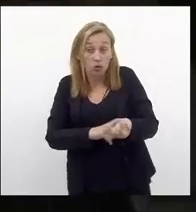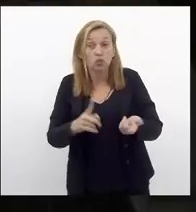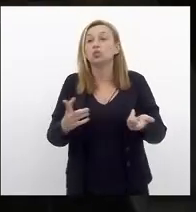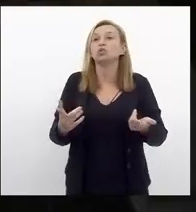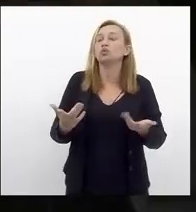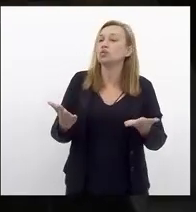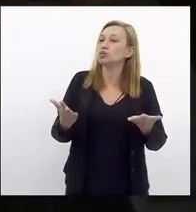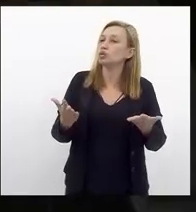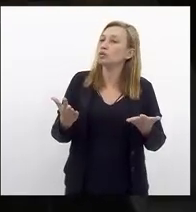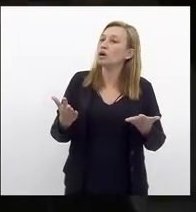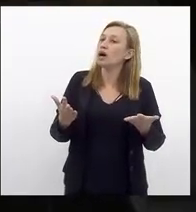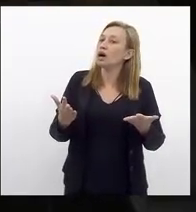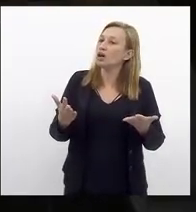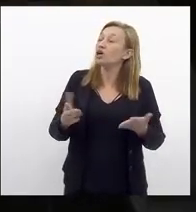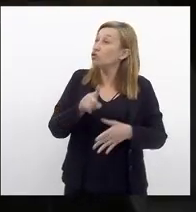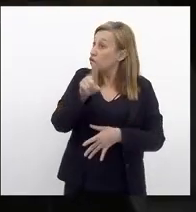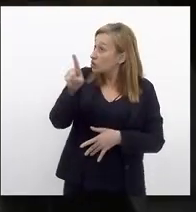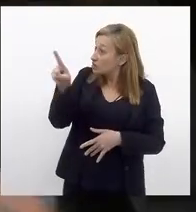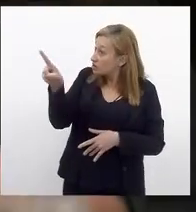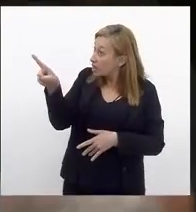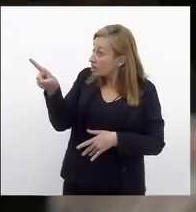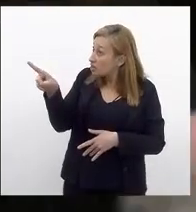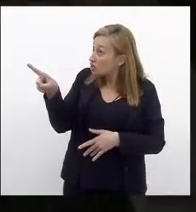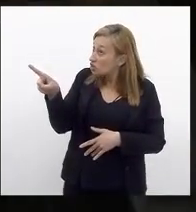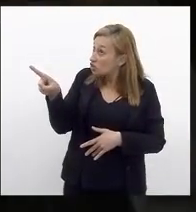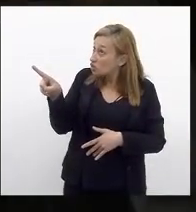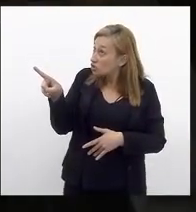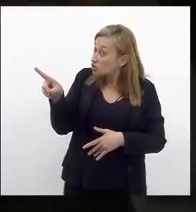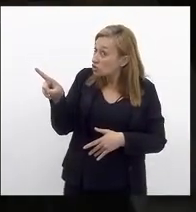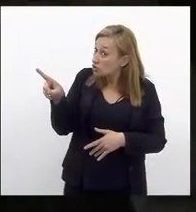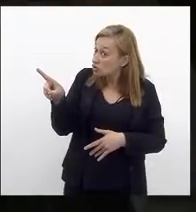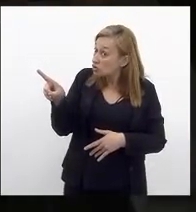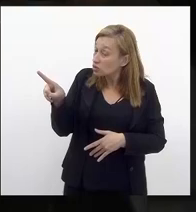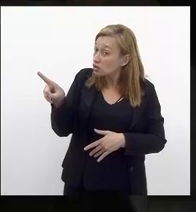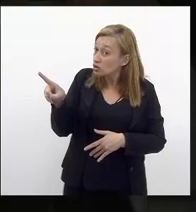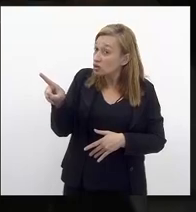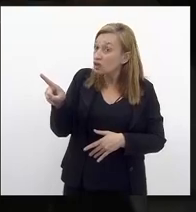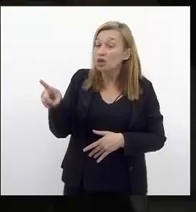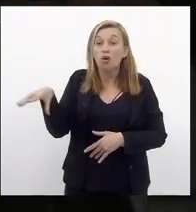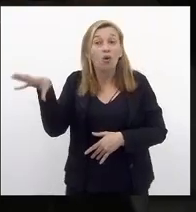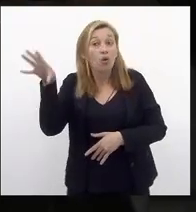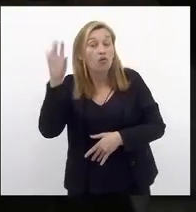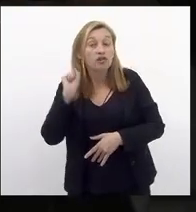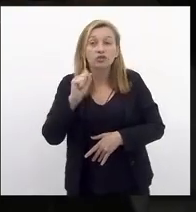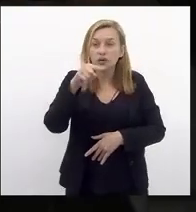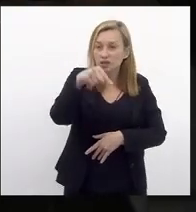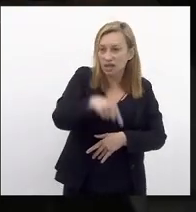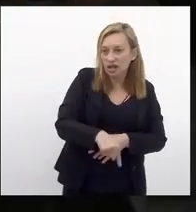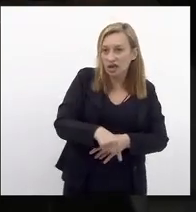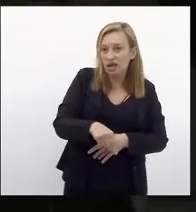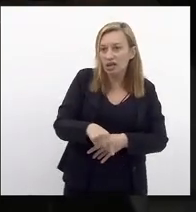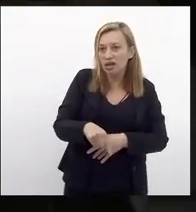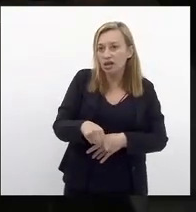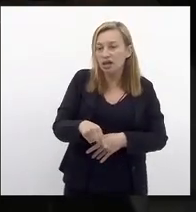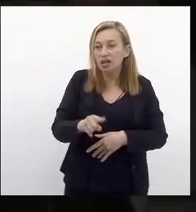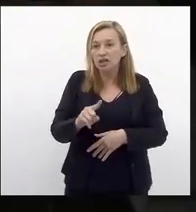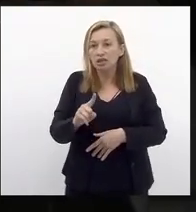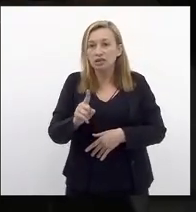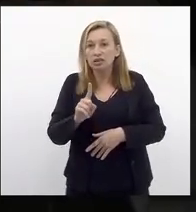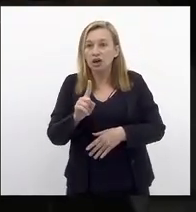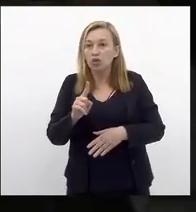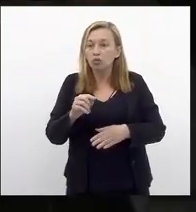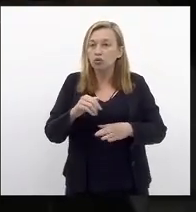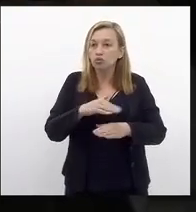entenda vocês estão sendo ouvidos aqui talvez não por uma